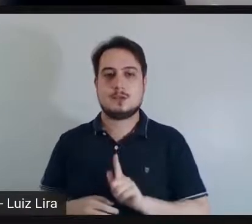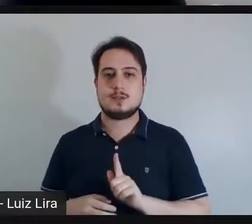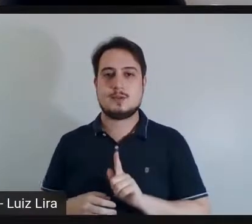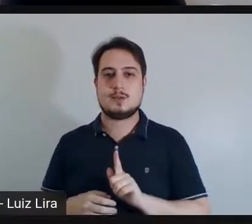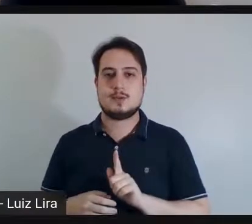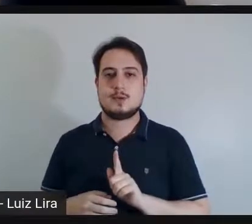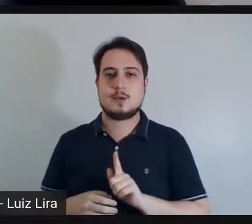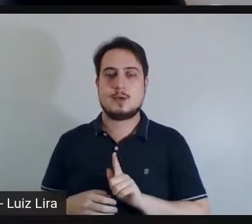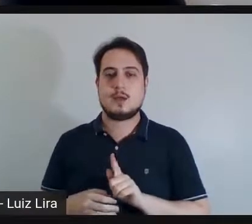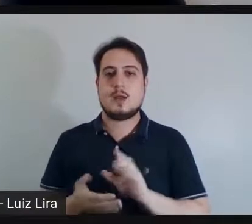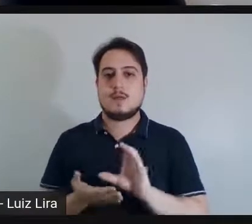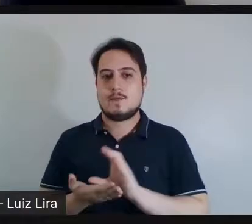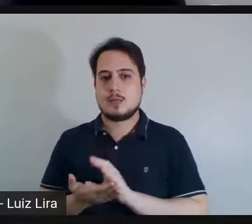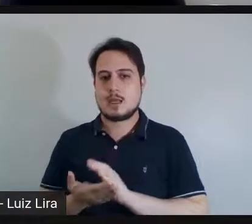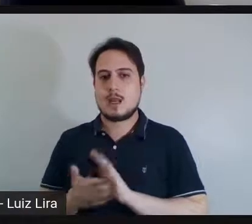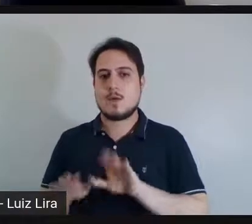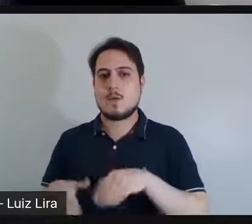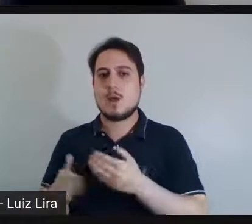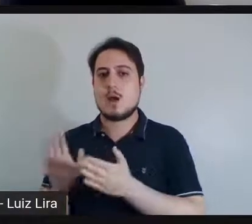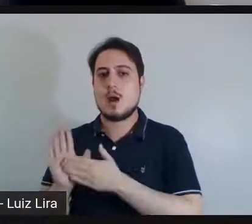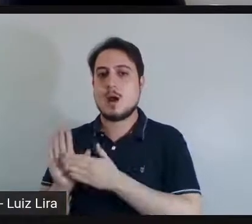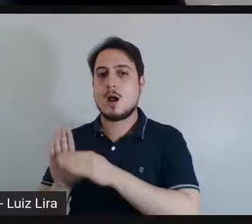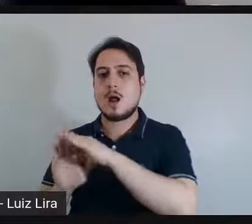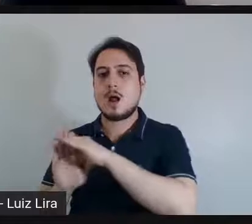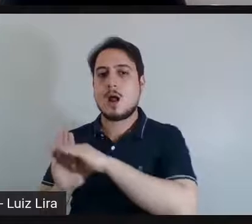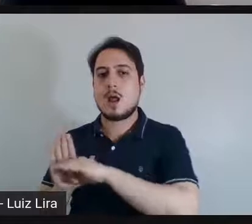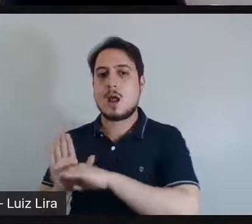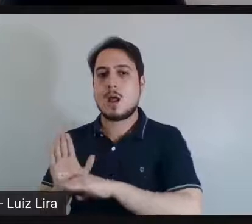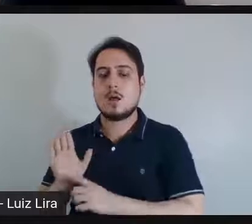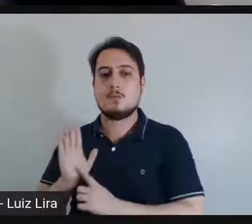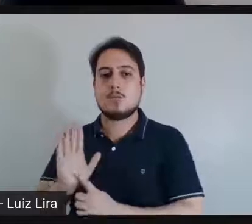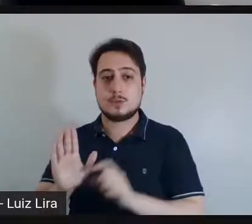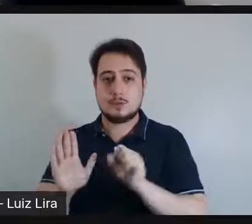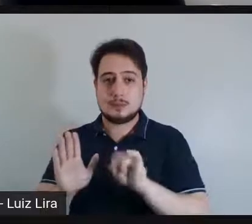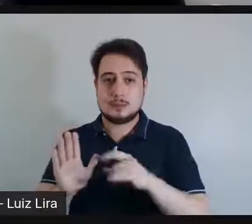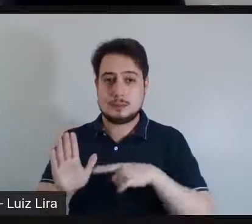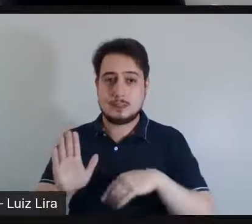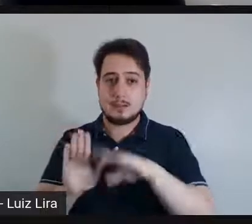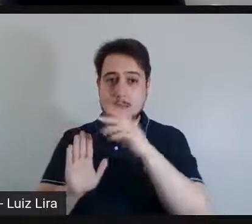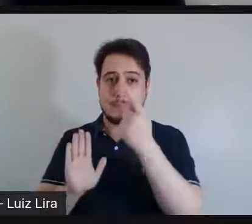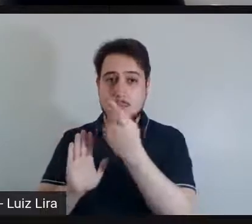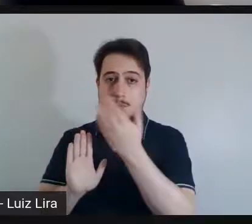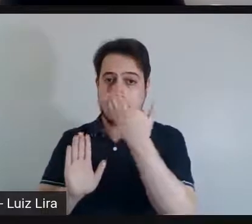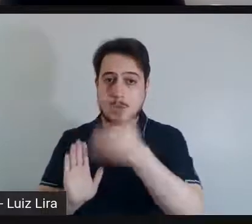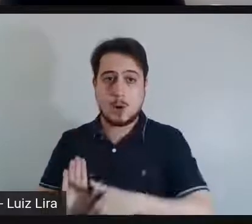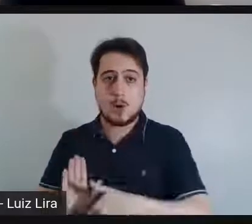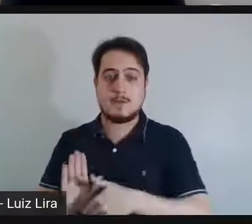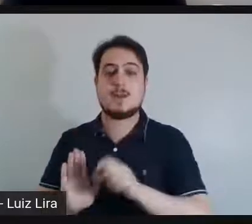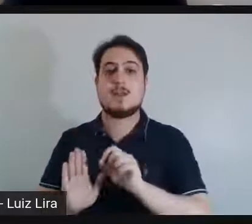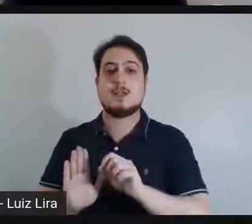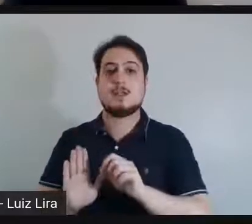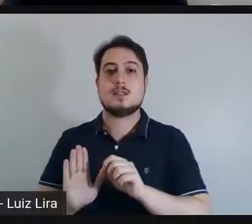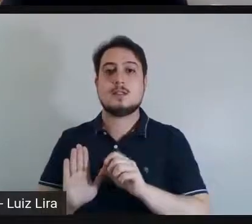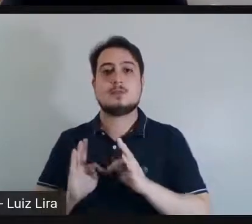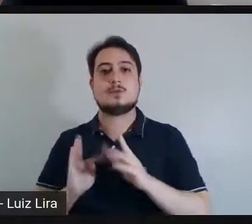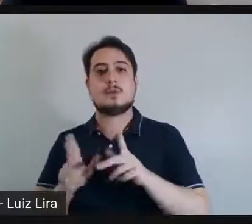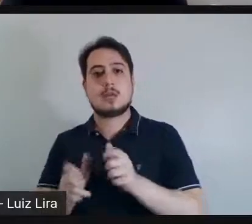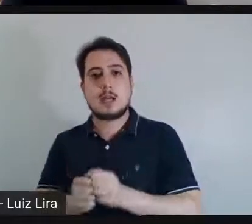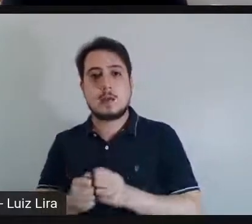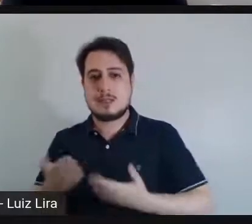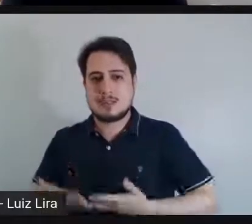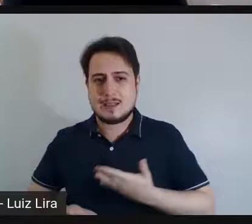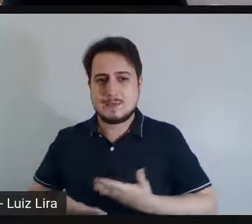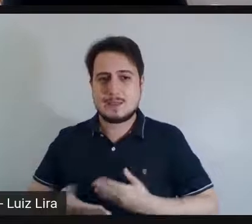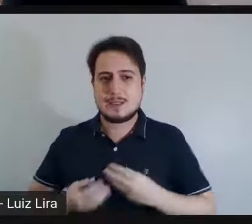conta vai chegar nele. Ele tem que saber por que ele atesta a nota de integral se o serviço não está sendo